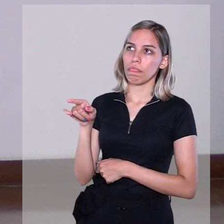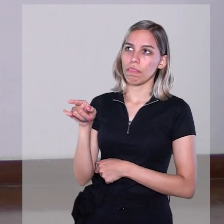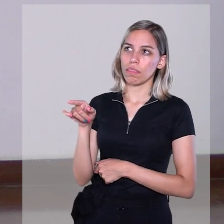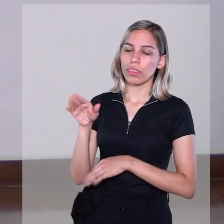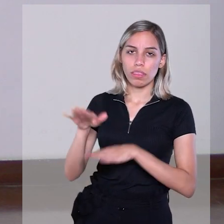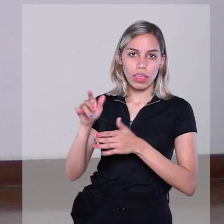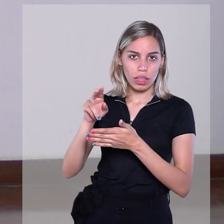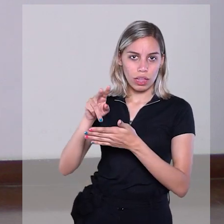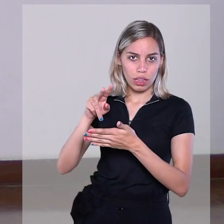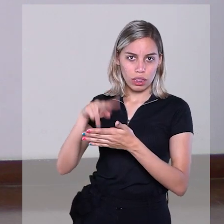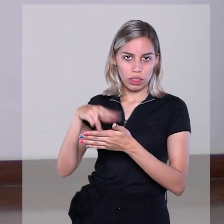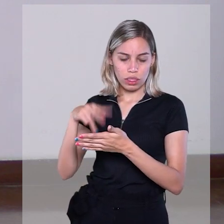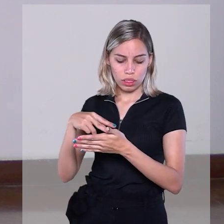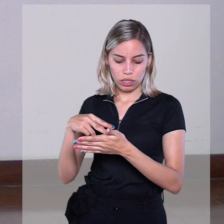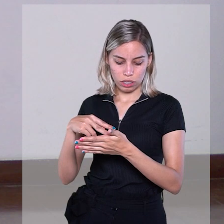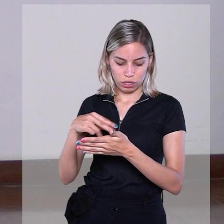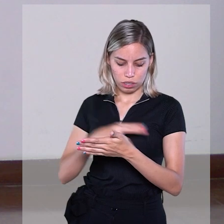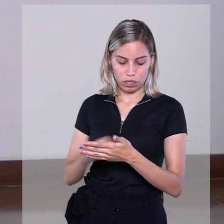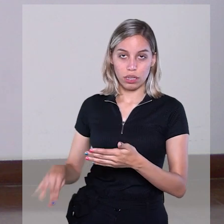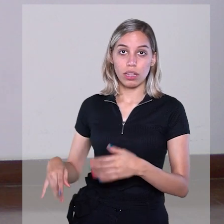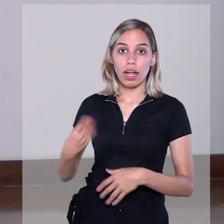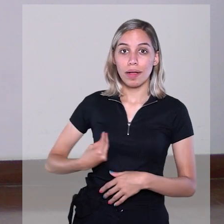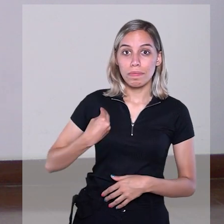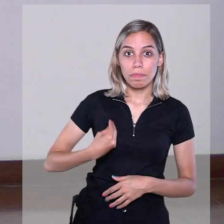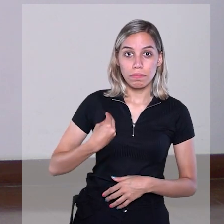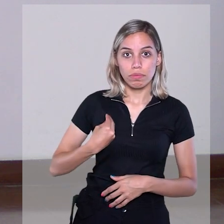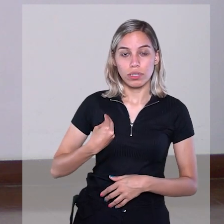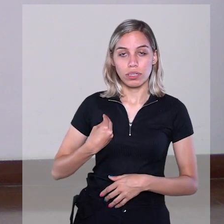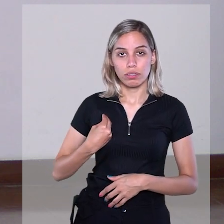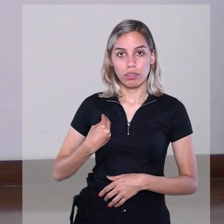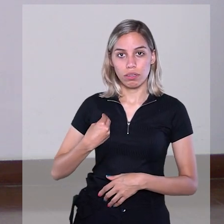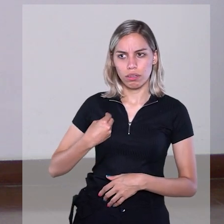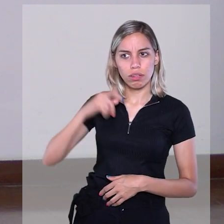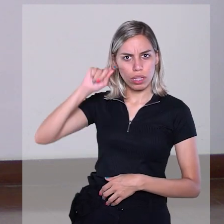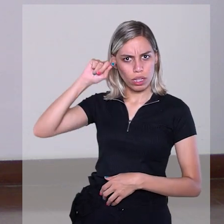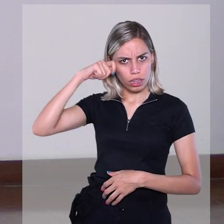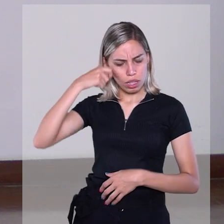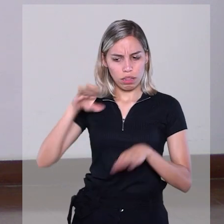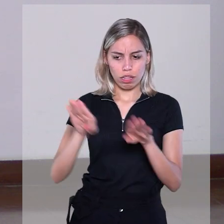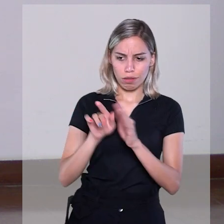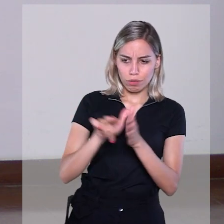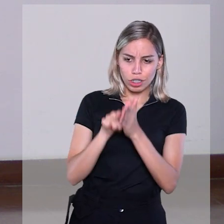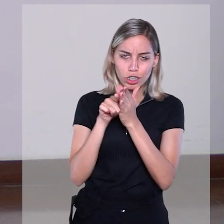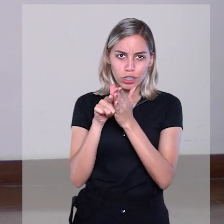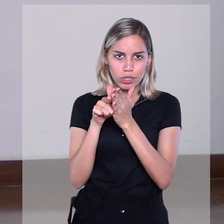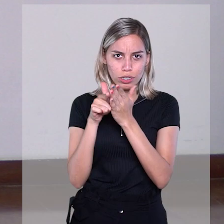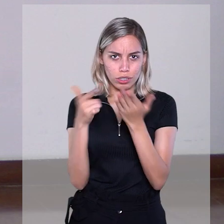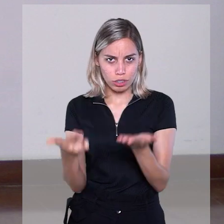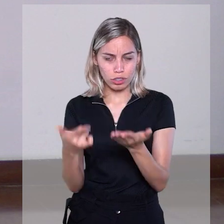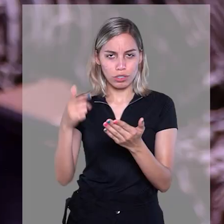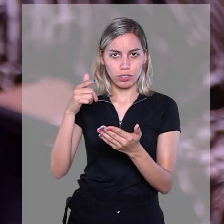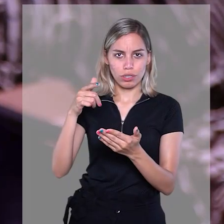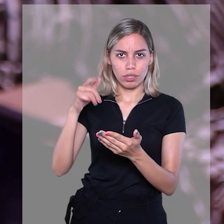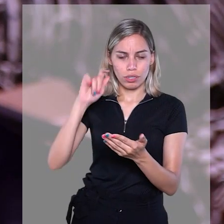negra ali. E os outros grandes jornais também. E os médios e os pequenos. Ou seja, tem que aprender a lidar com isso